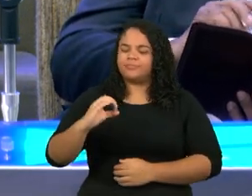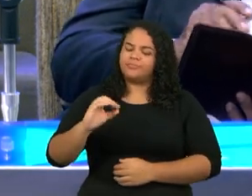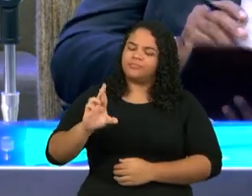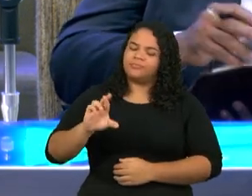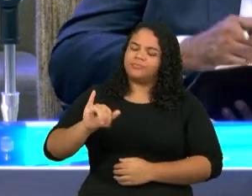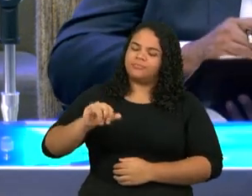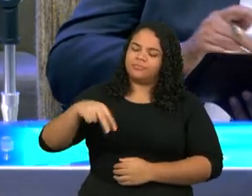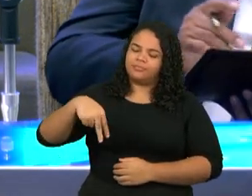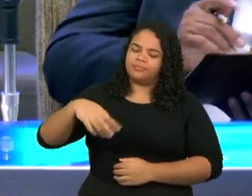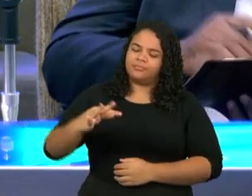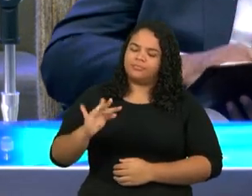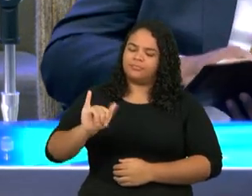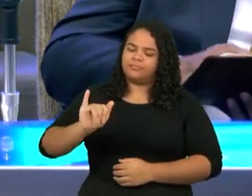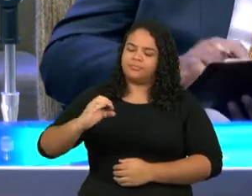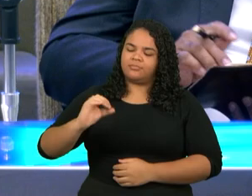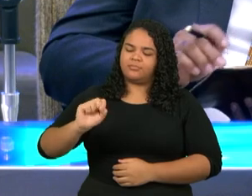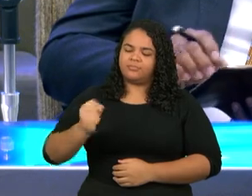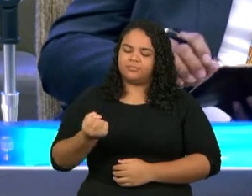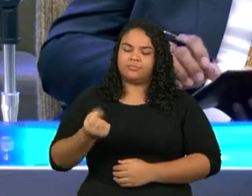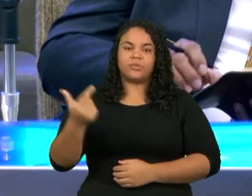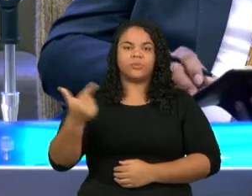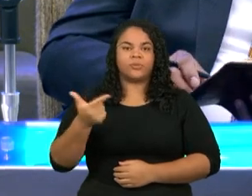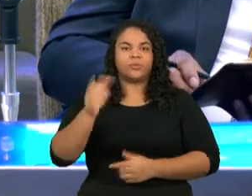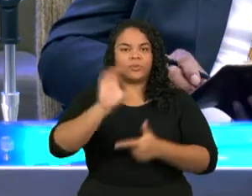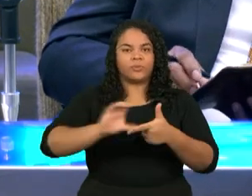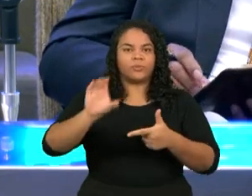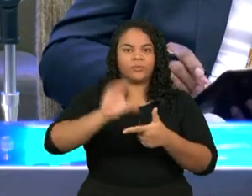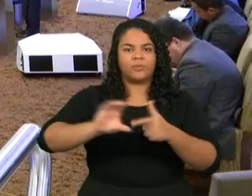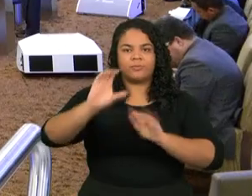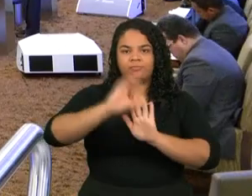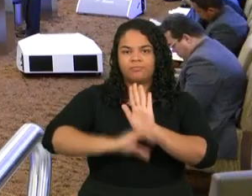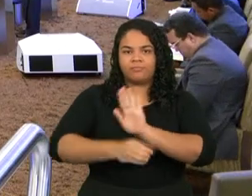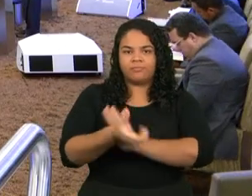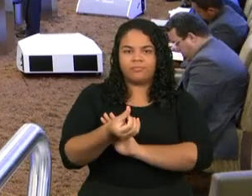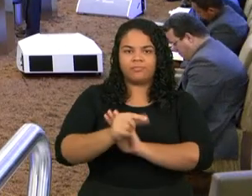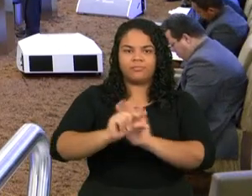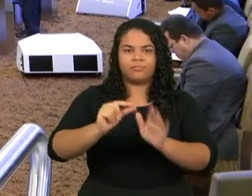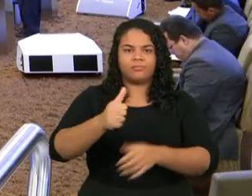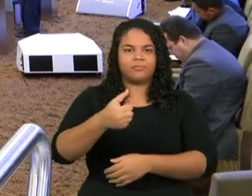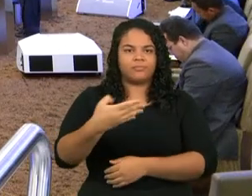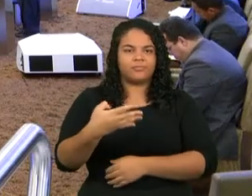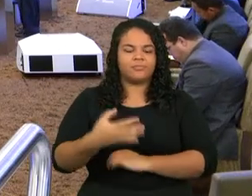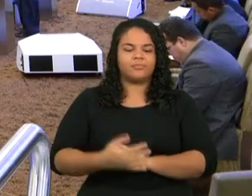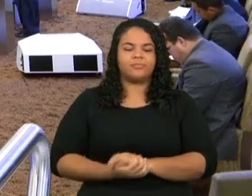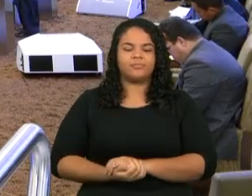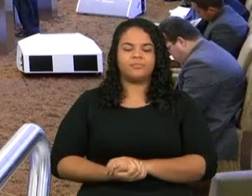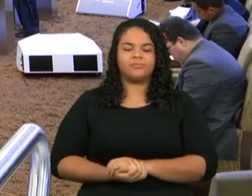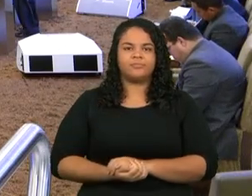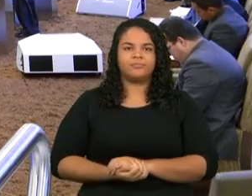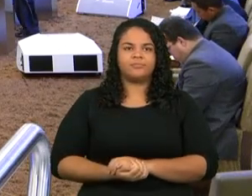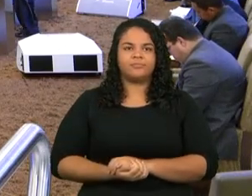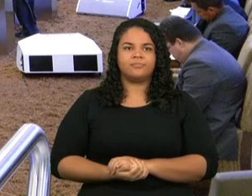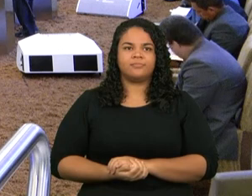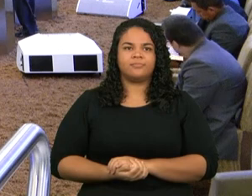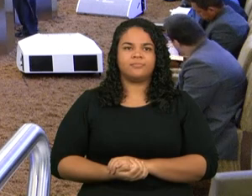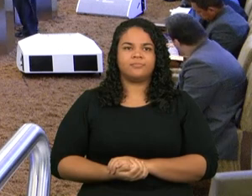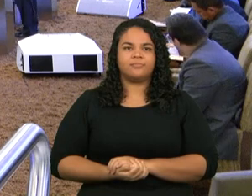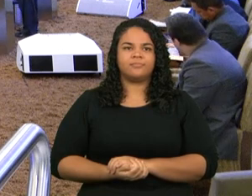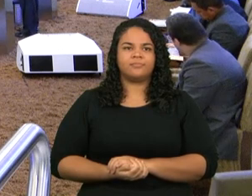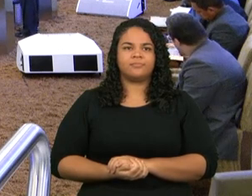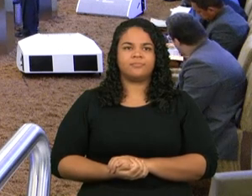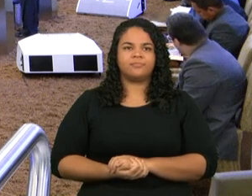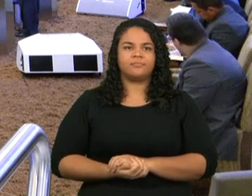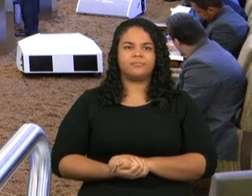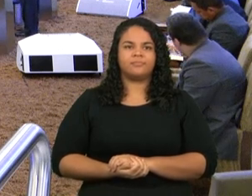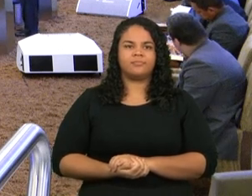6 Versículo 14 diz assim eu vou ler e